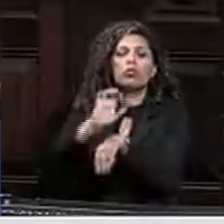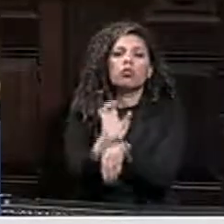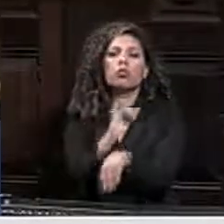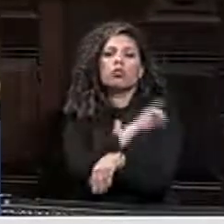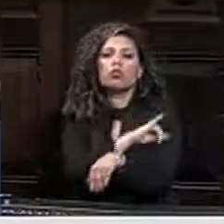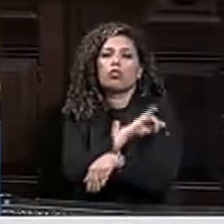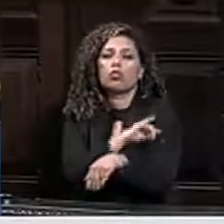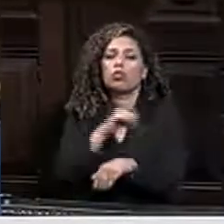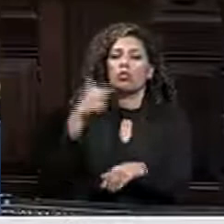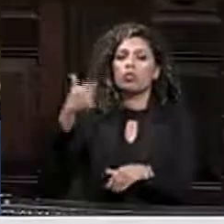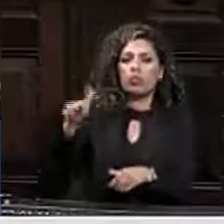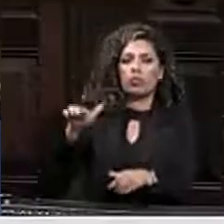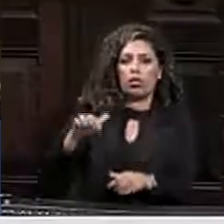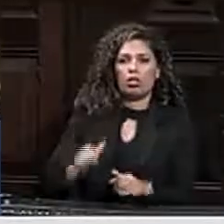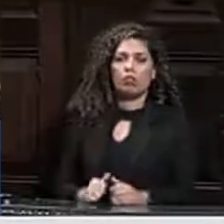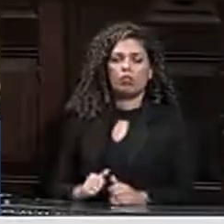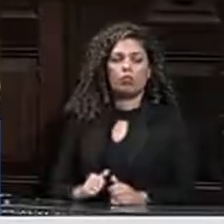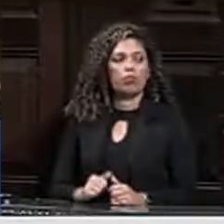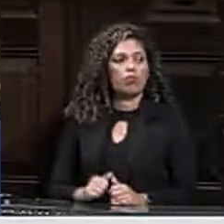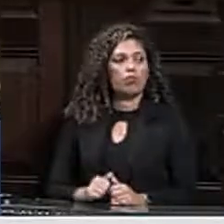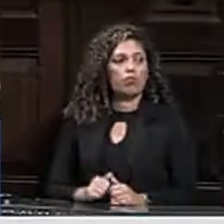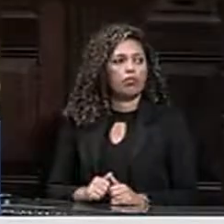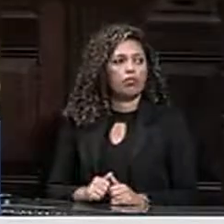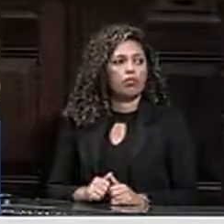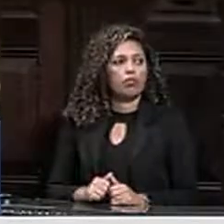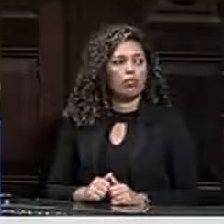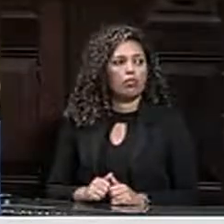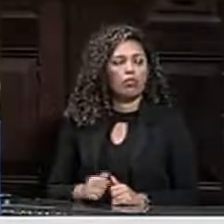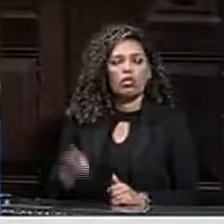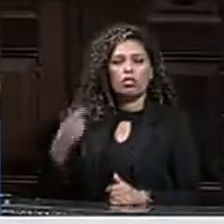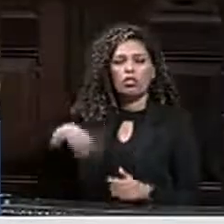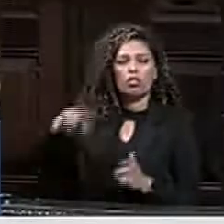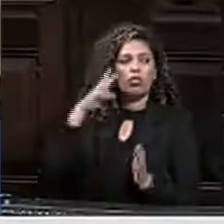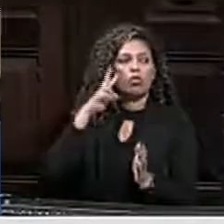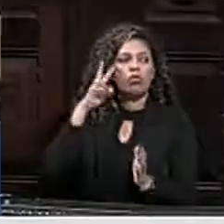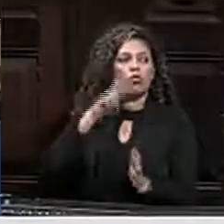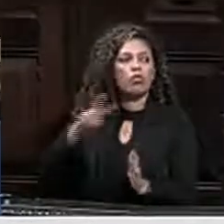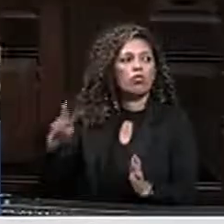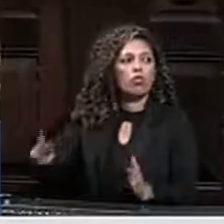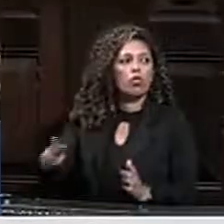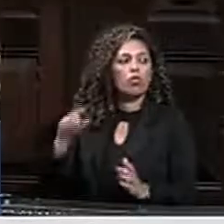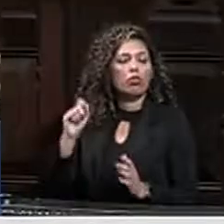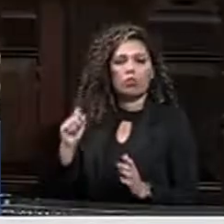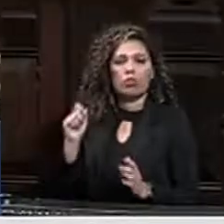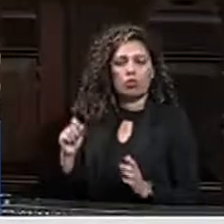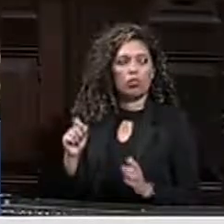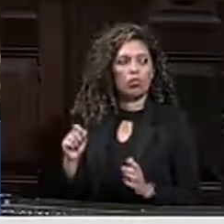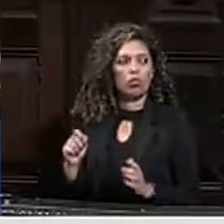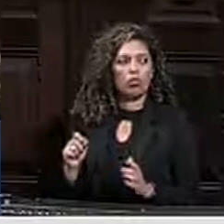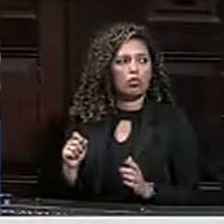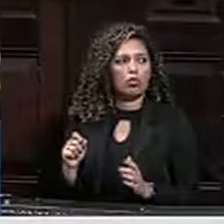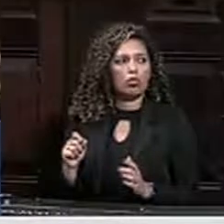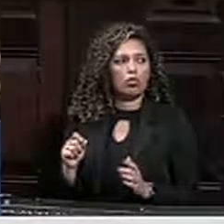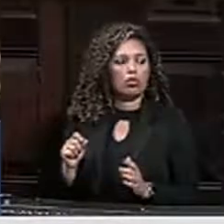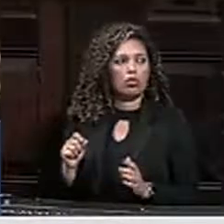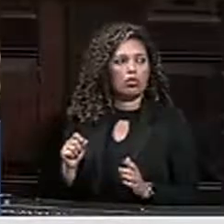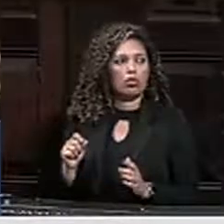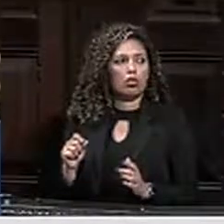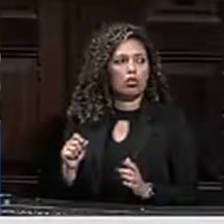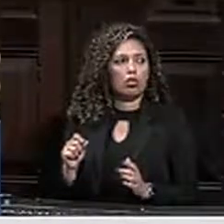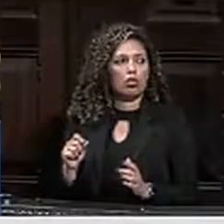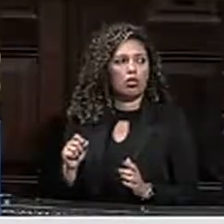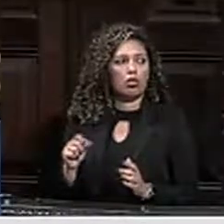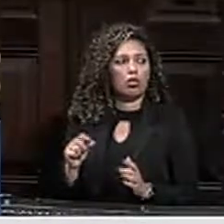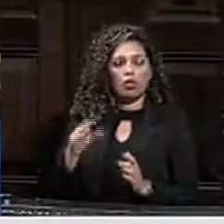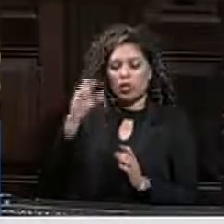verdade. E aí o que acontece? Quer dizer, uma matéria dessa nada mais nada menos significa do que aquilo que é